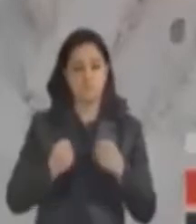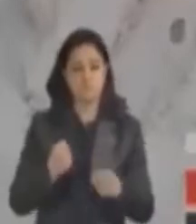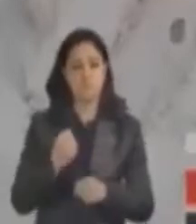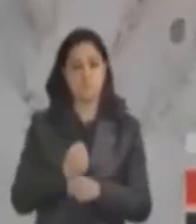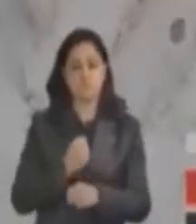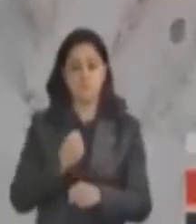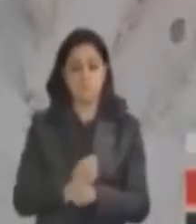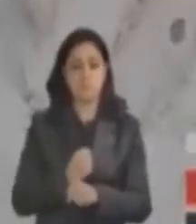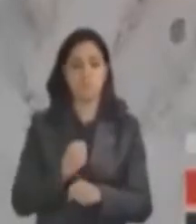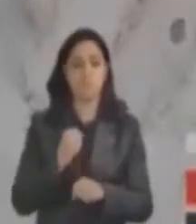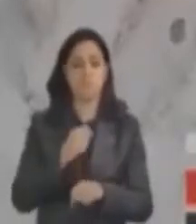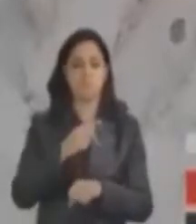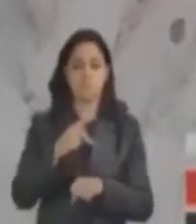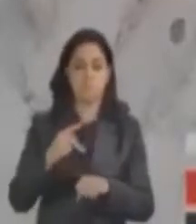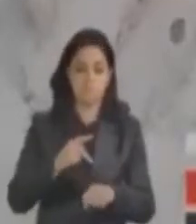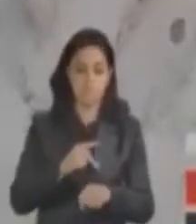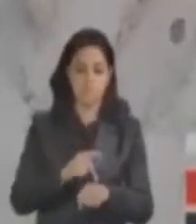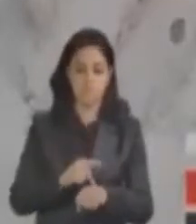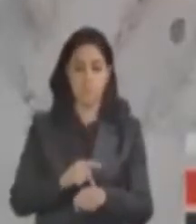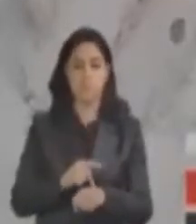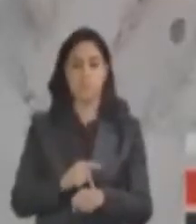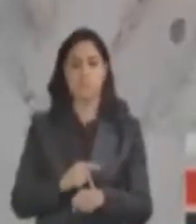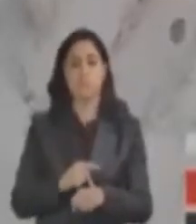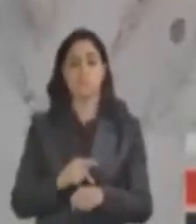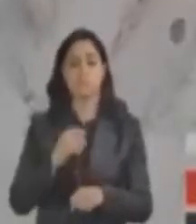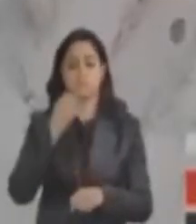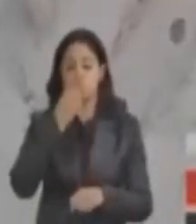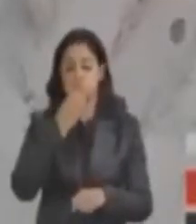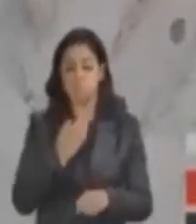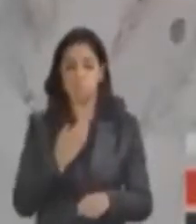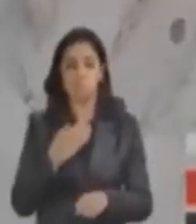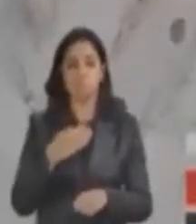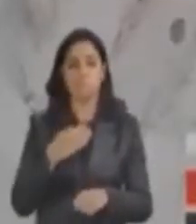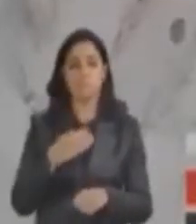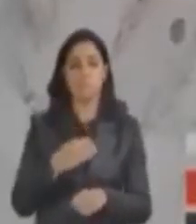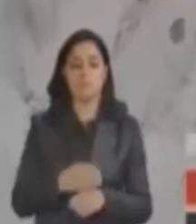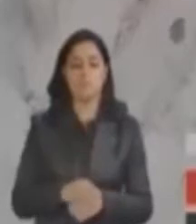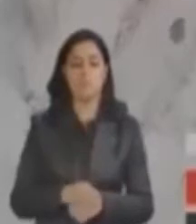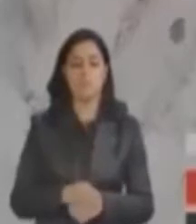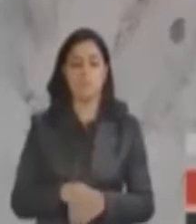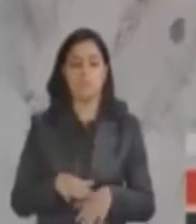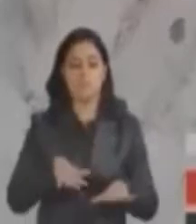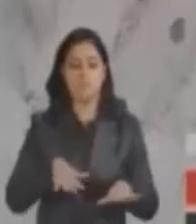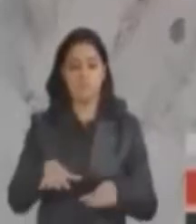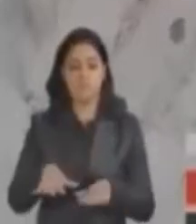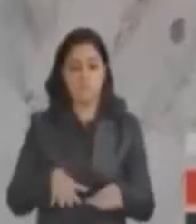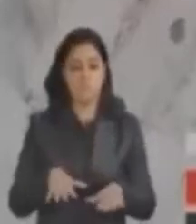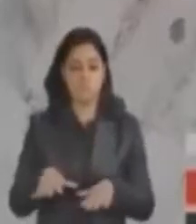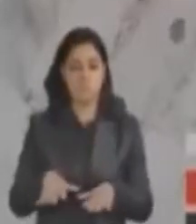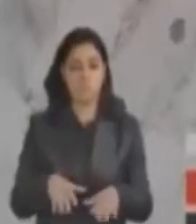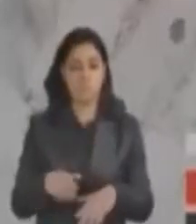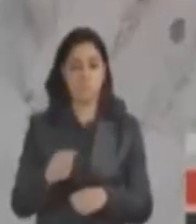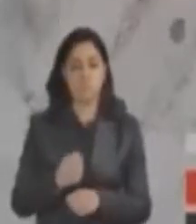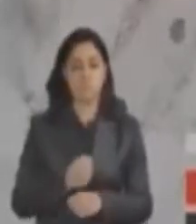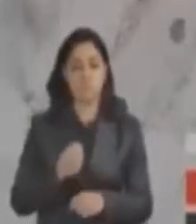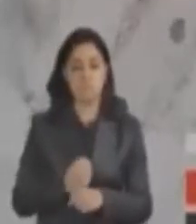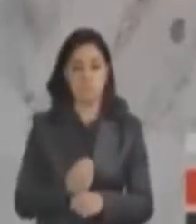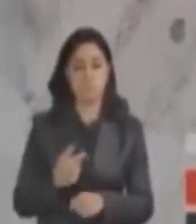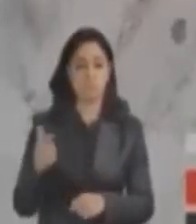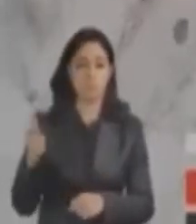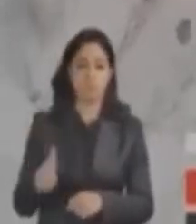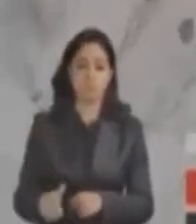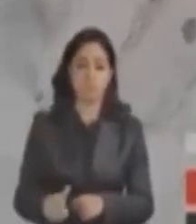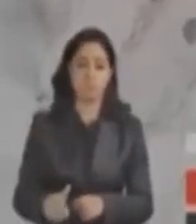único de saúde todo o movimento da reforma sanitária nos anos 80 todas a pressão dos anos